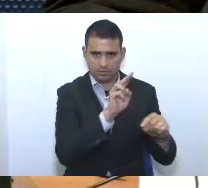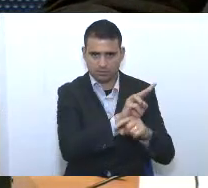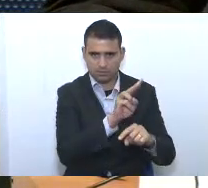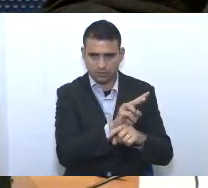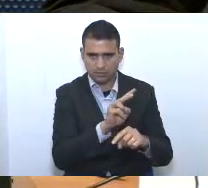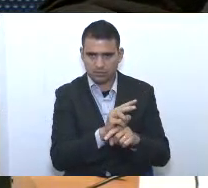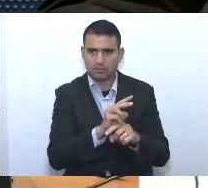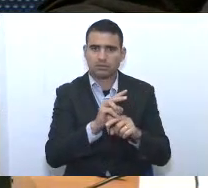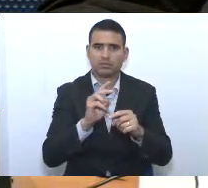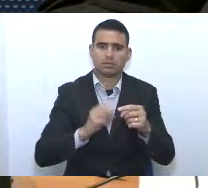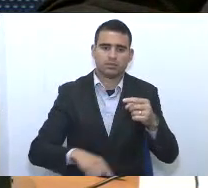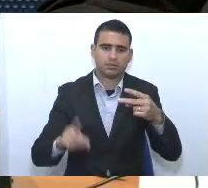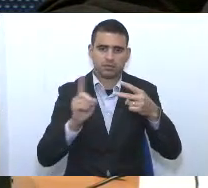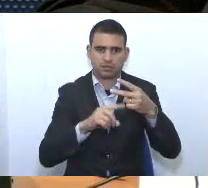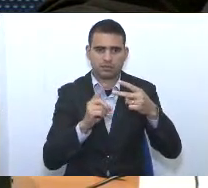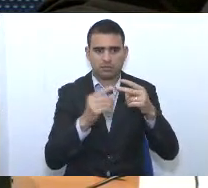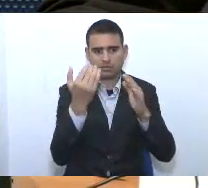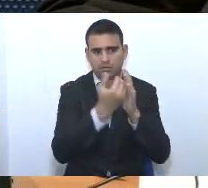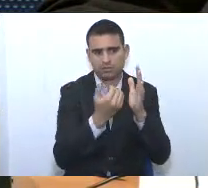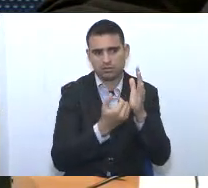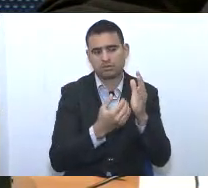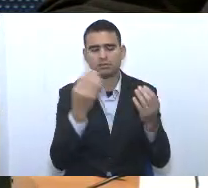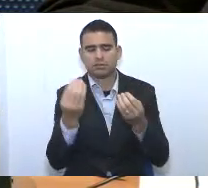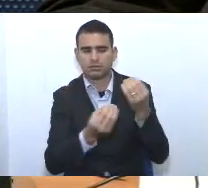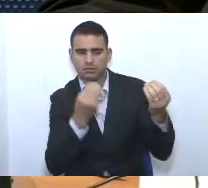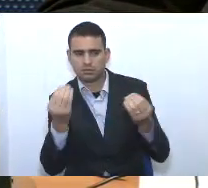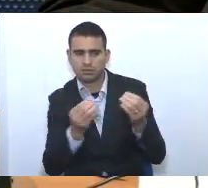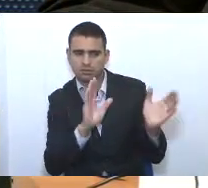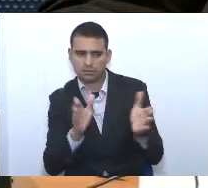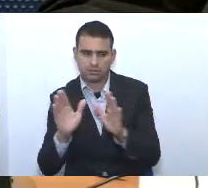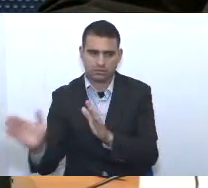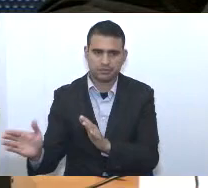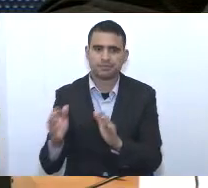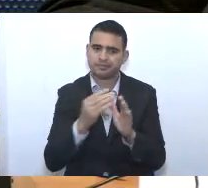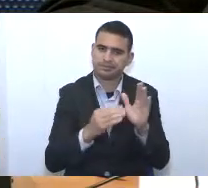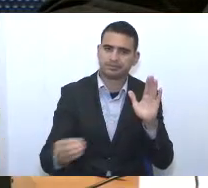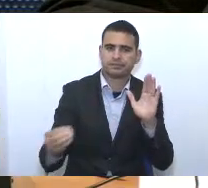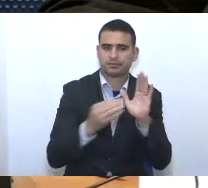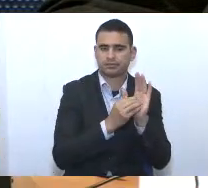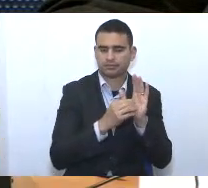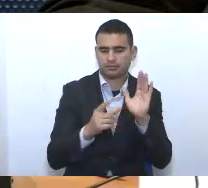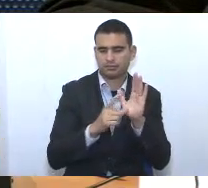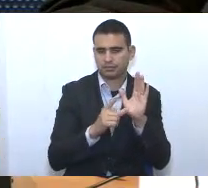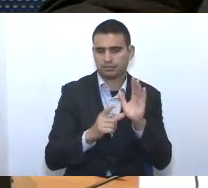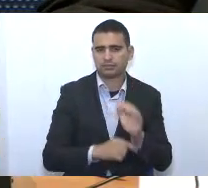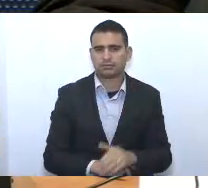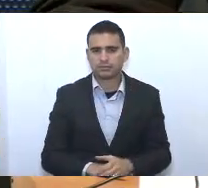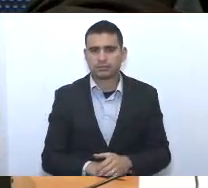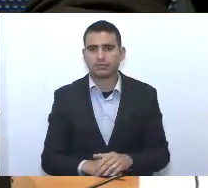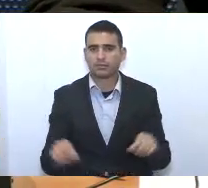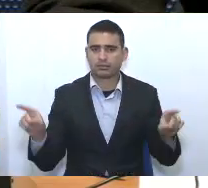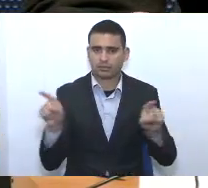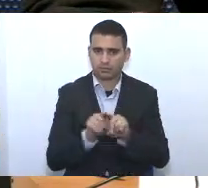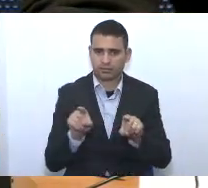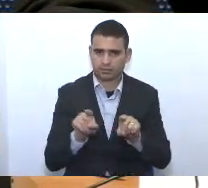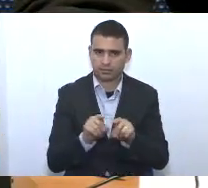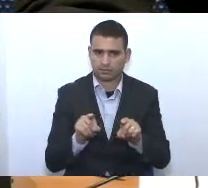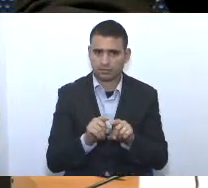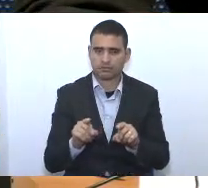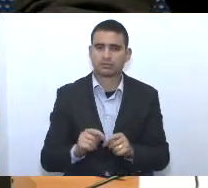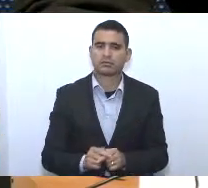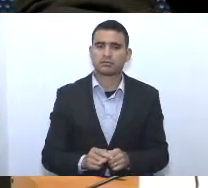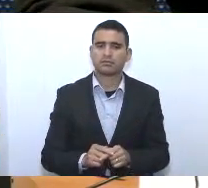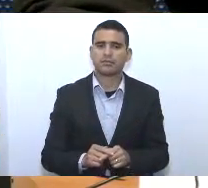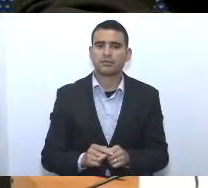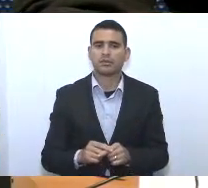dos procedimentos resultantes das suas ações fiscalizadoras. Ainda dentro do DAGE, apresenta a defesa da municipalidade